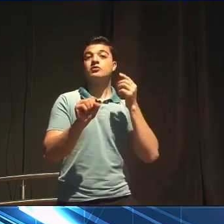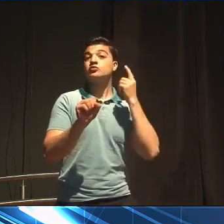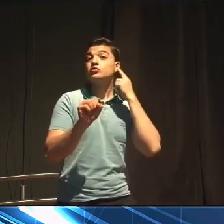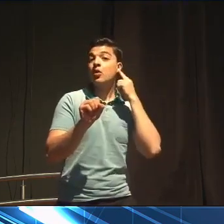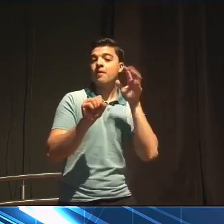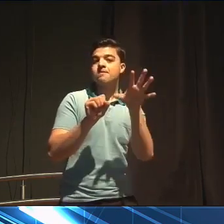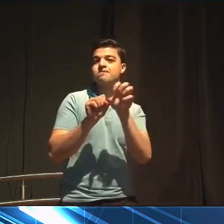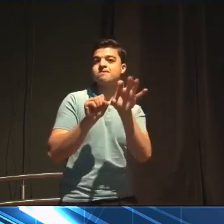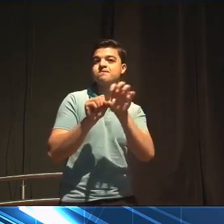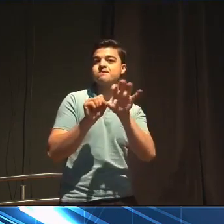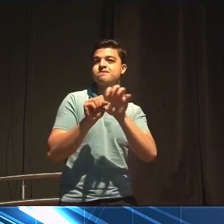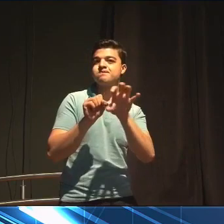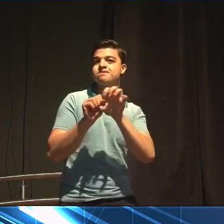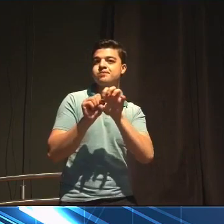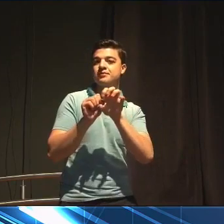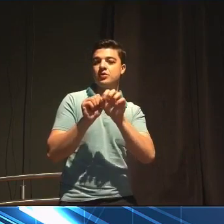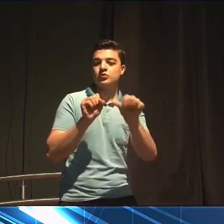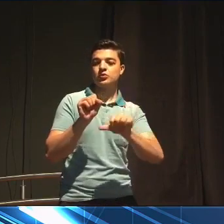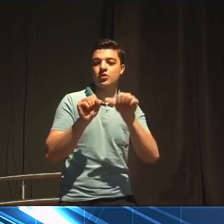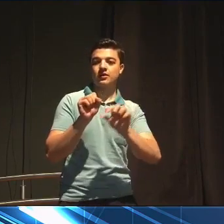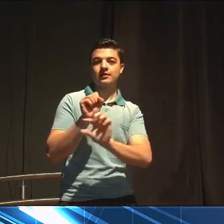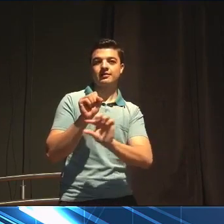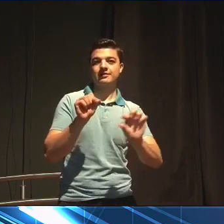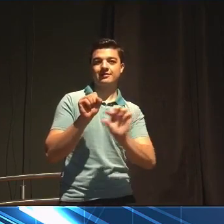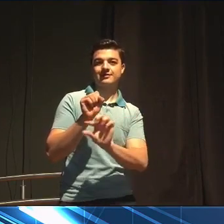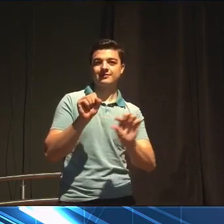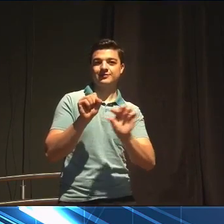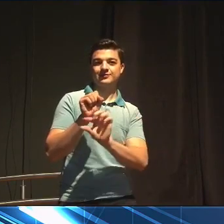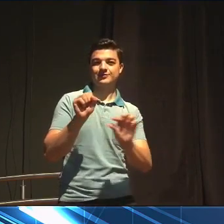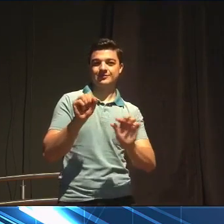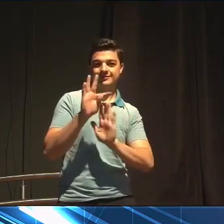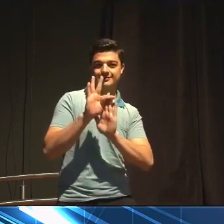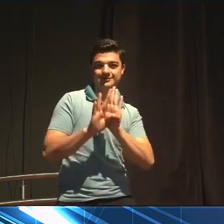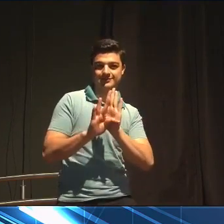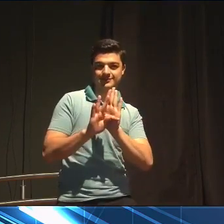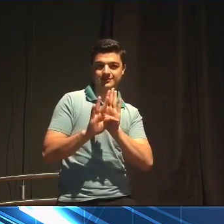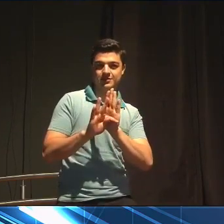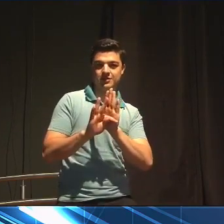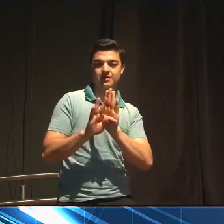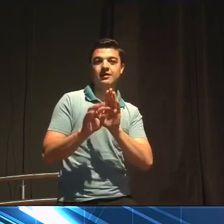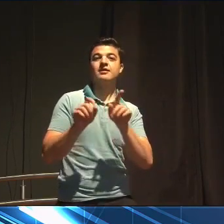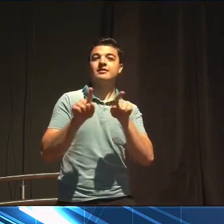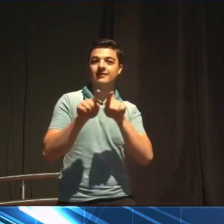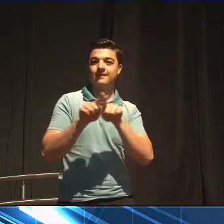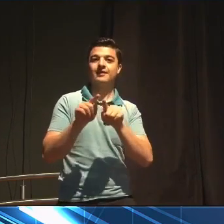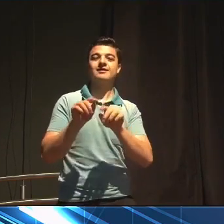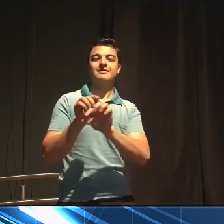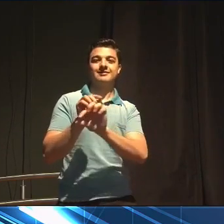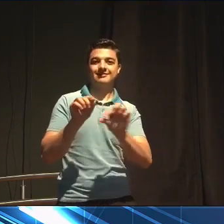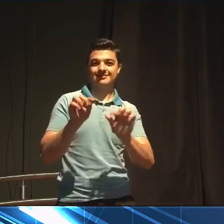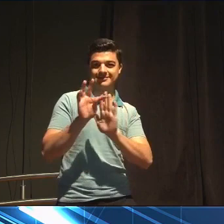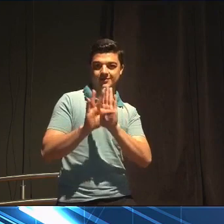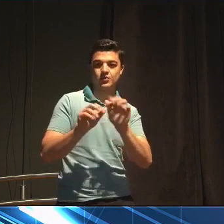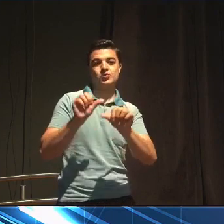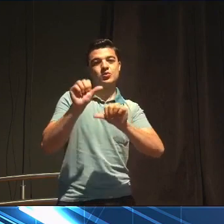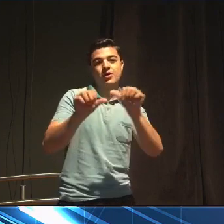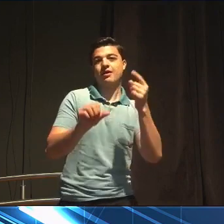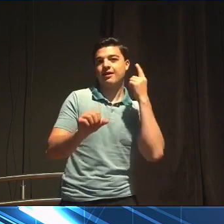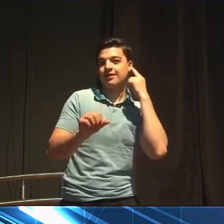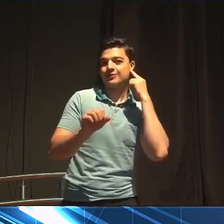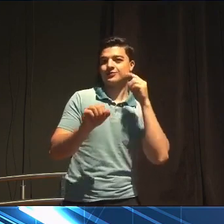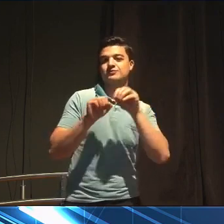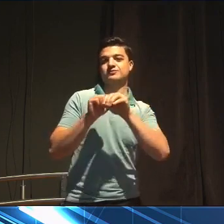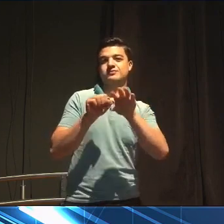customizar o idioma do robô, eu consigo adaptar ele para entender o jargão específico de cada lanchonete ou de cada loja que ele